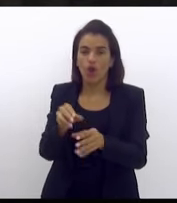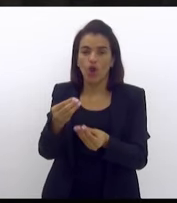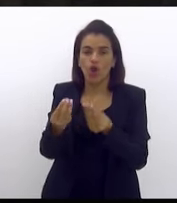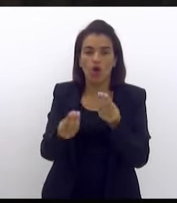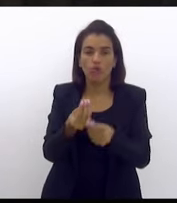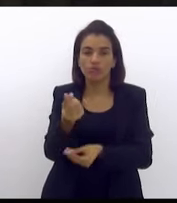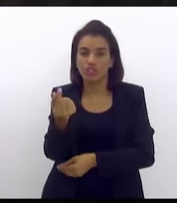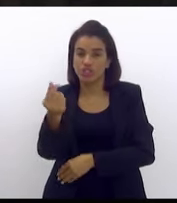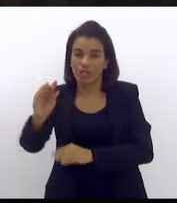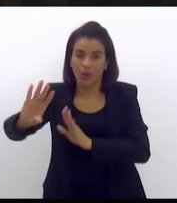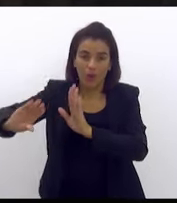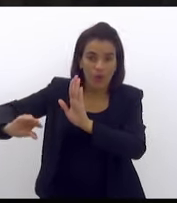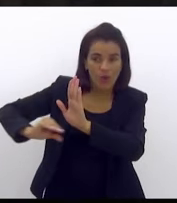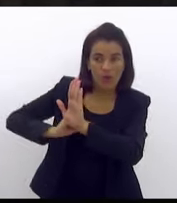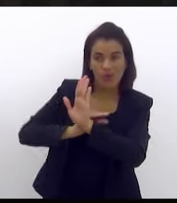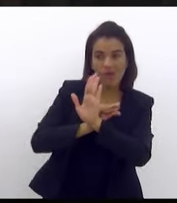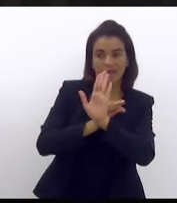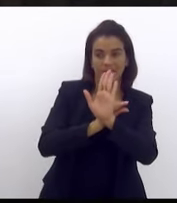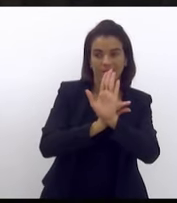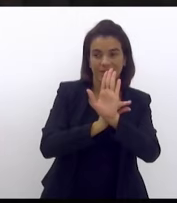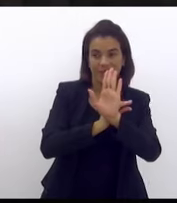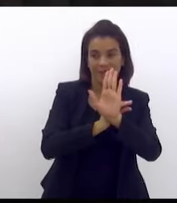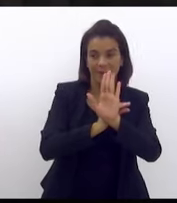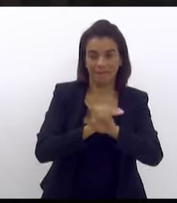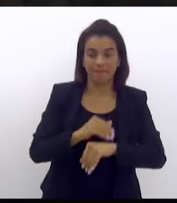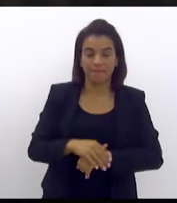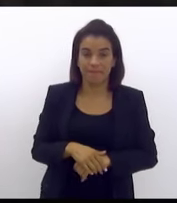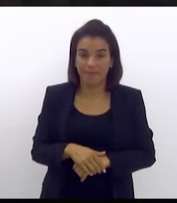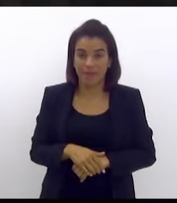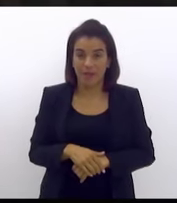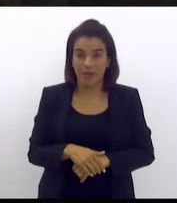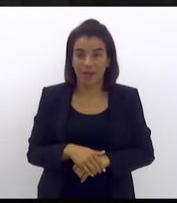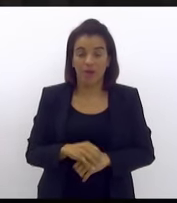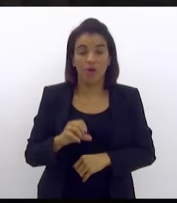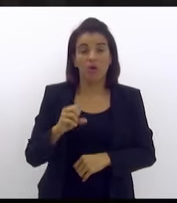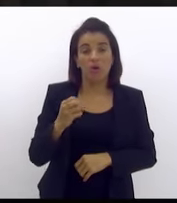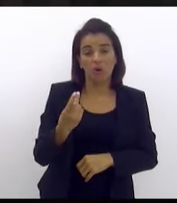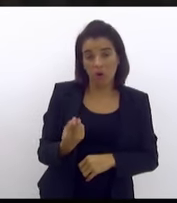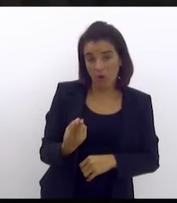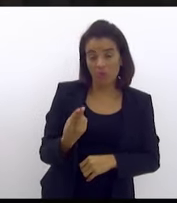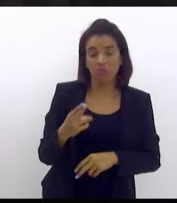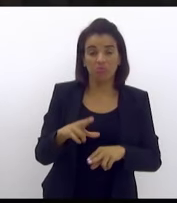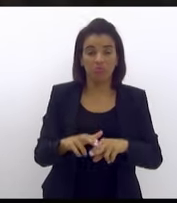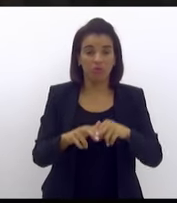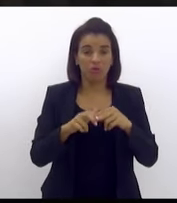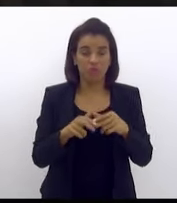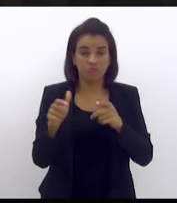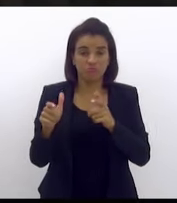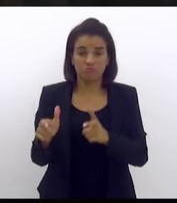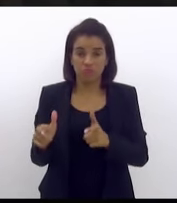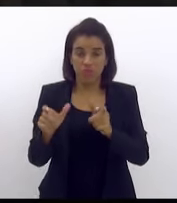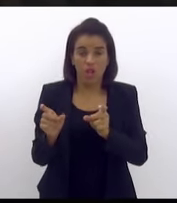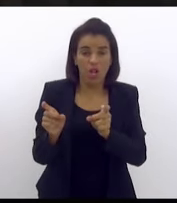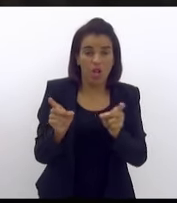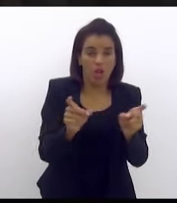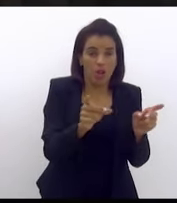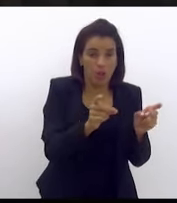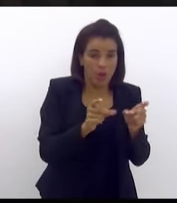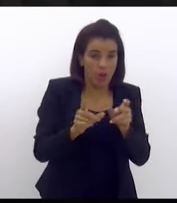dinheiro nesse estado. Quer seja através de estabelecimentos